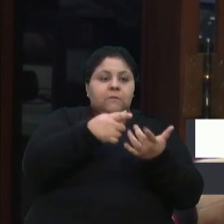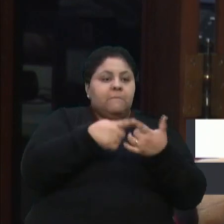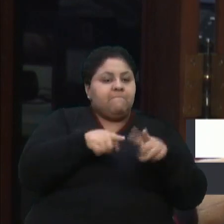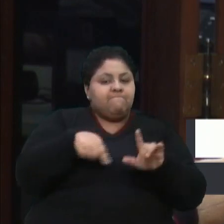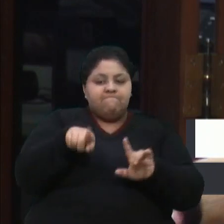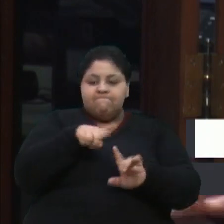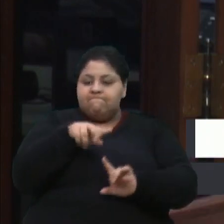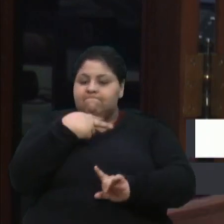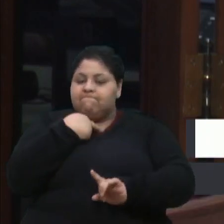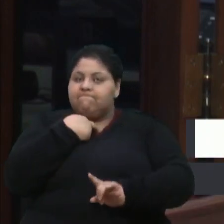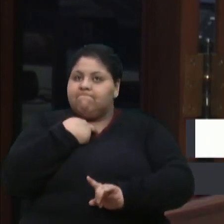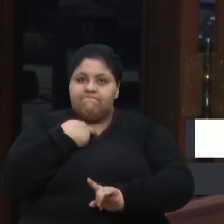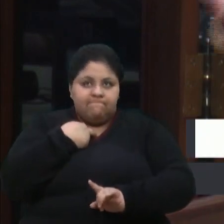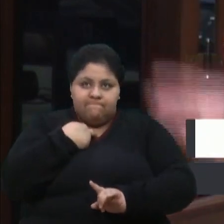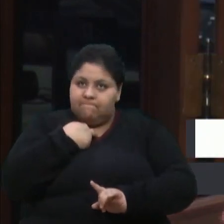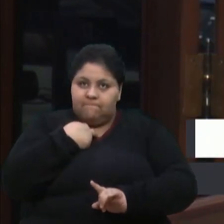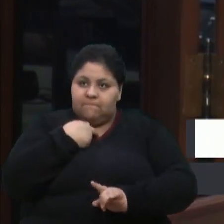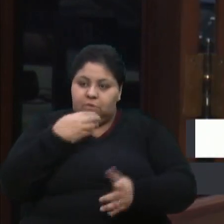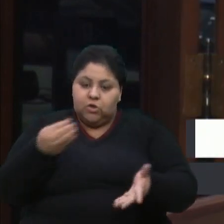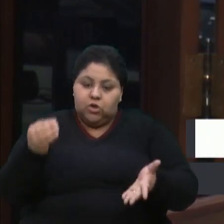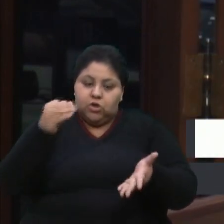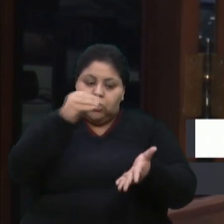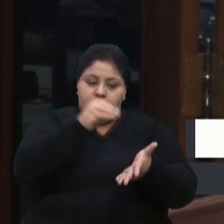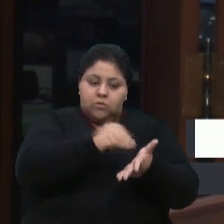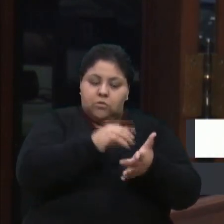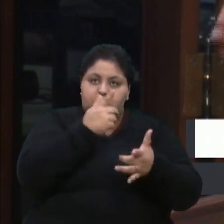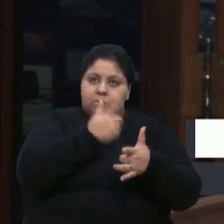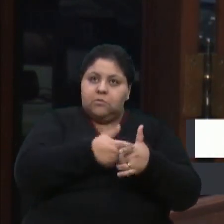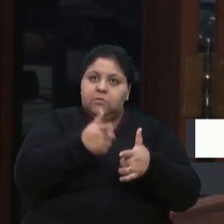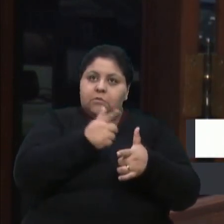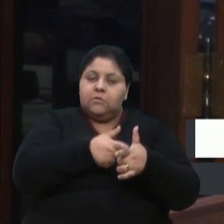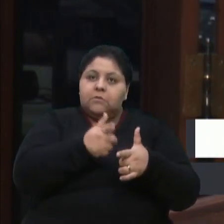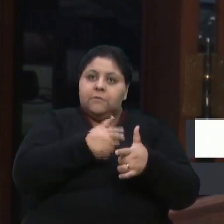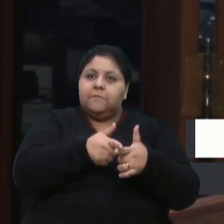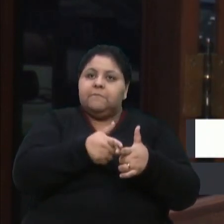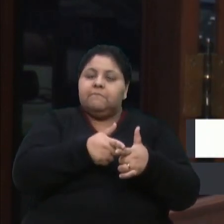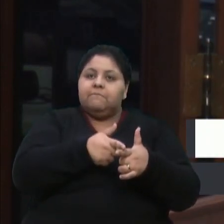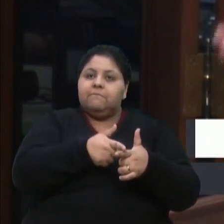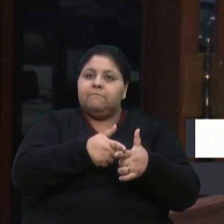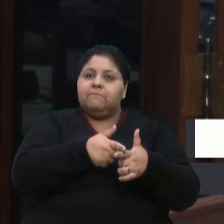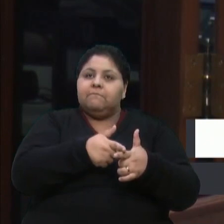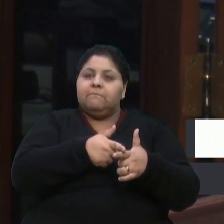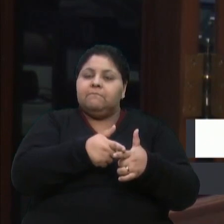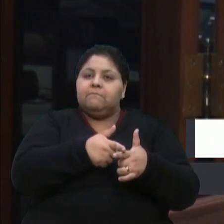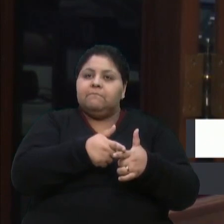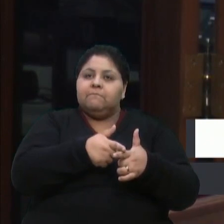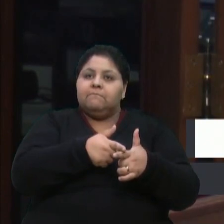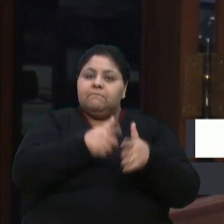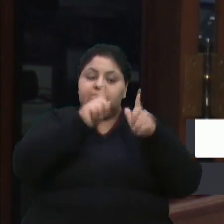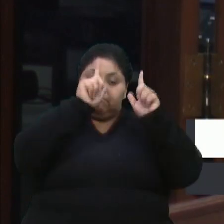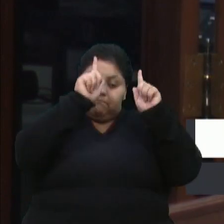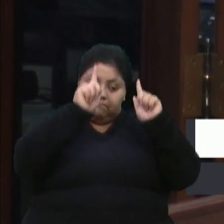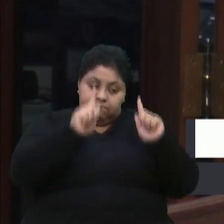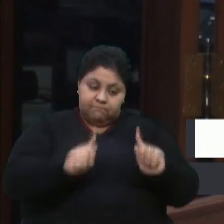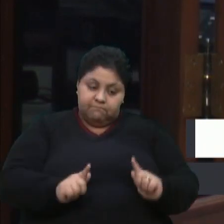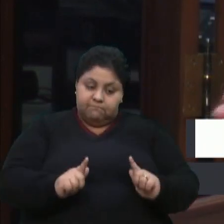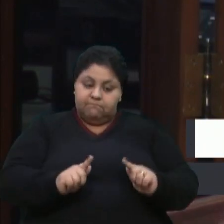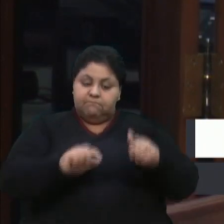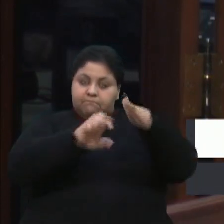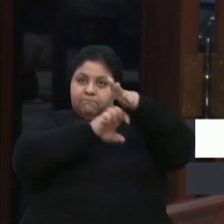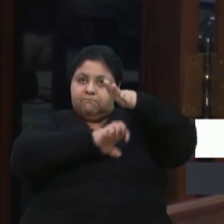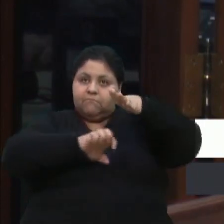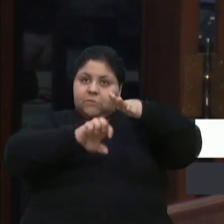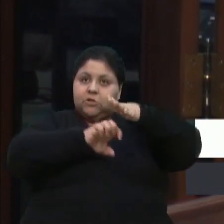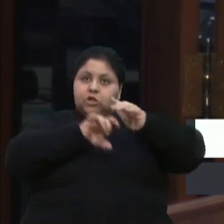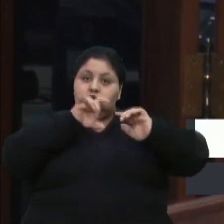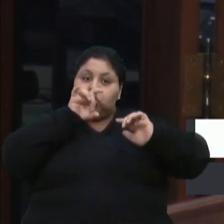pode colocar os problemas e os gargalos da gestão do InSaúde apenas